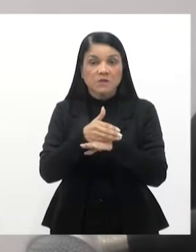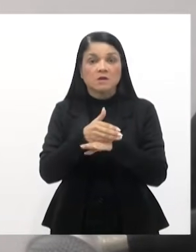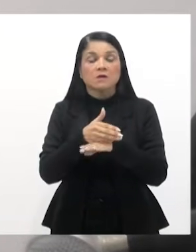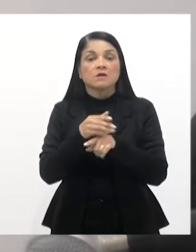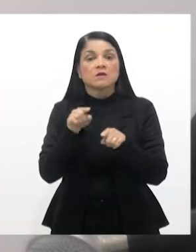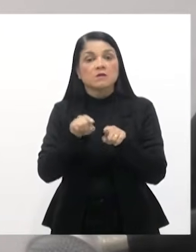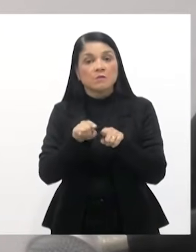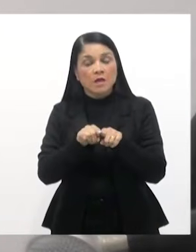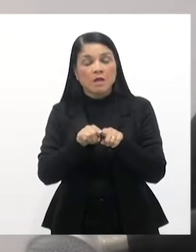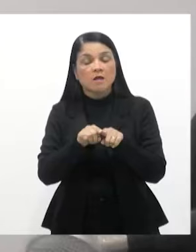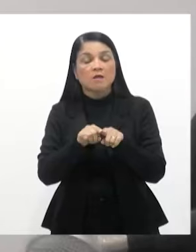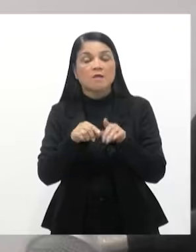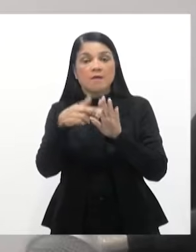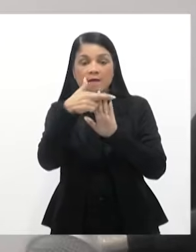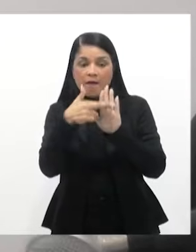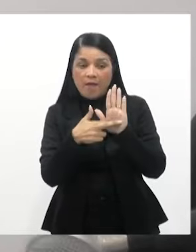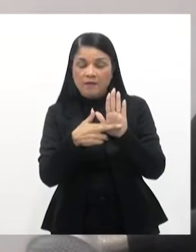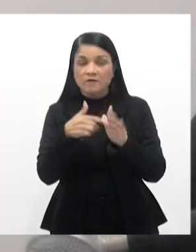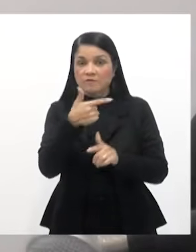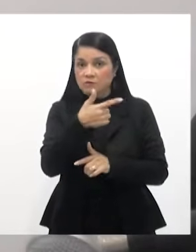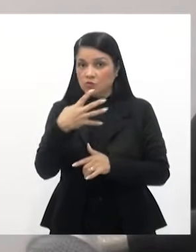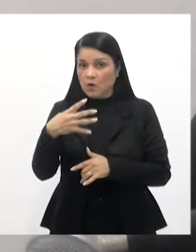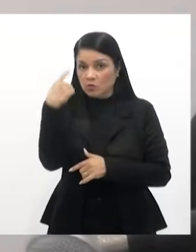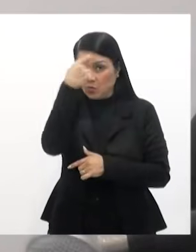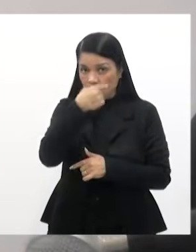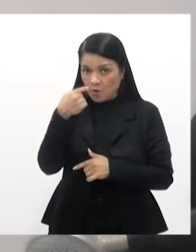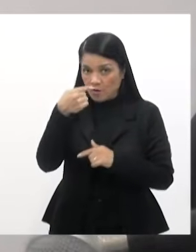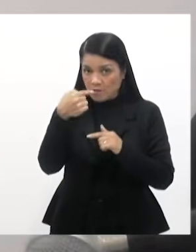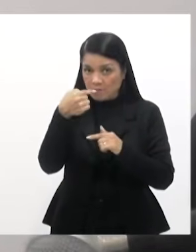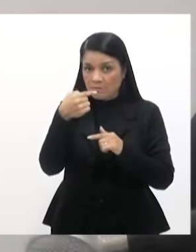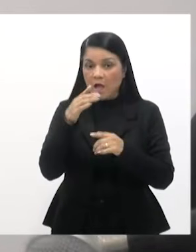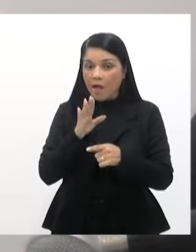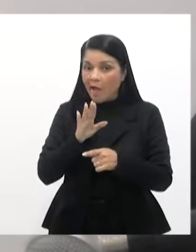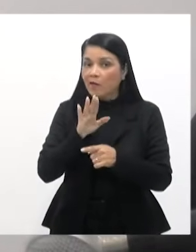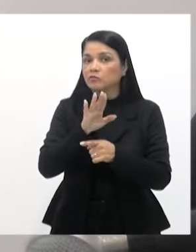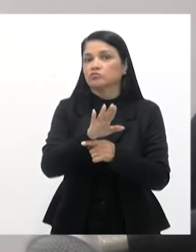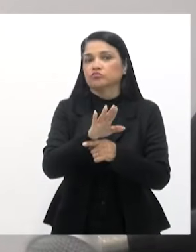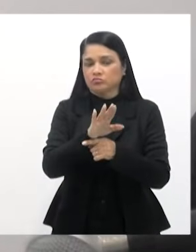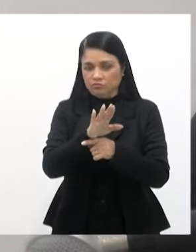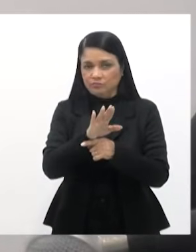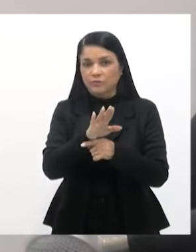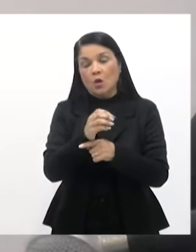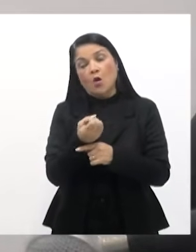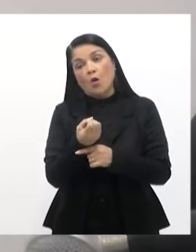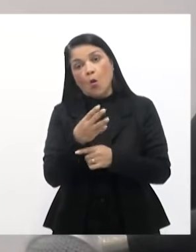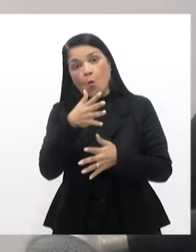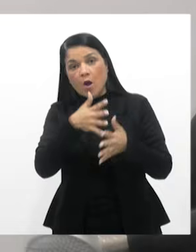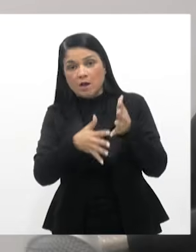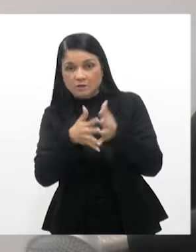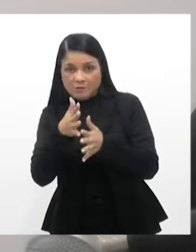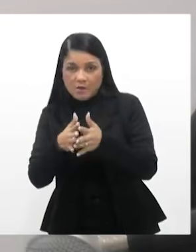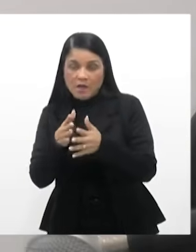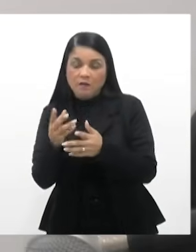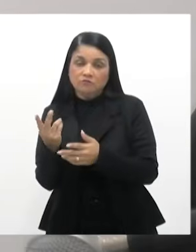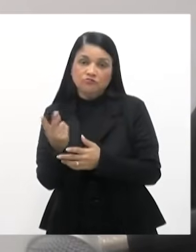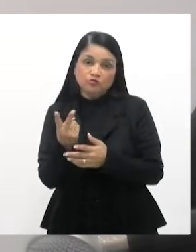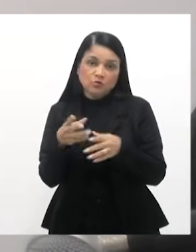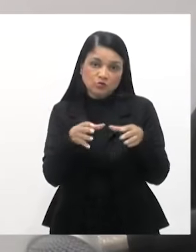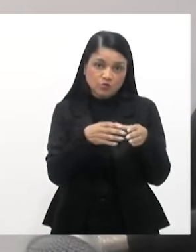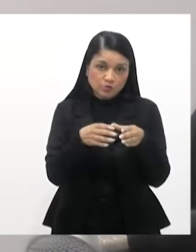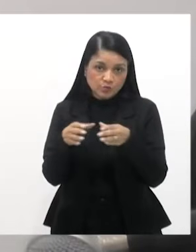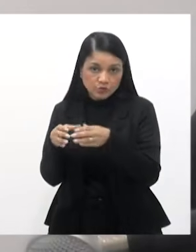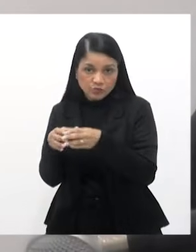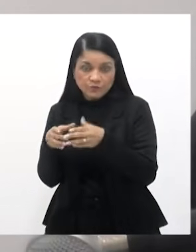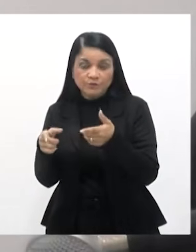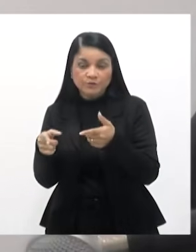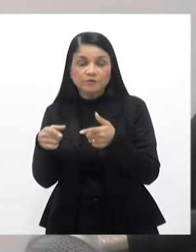de se ter uma regra de 24 horas pode ajudar ou atrapalhar ambos. Então, nós não estamos